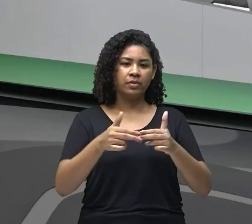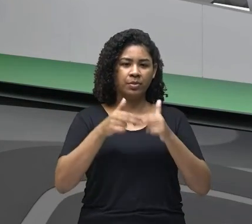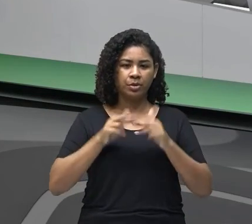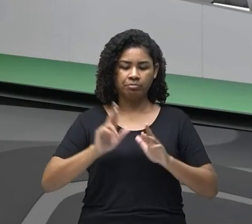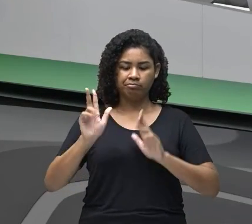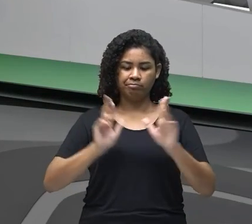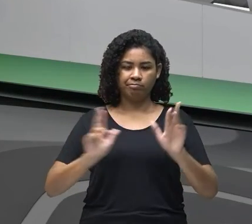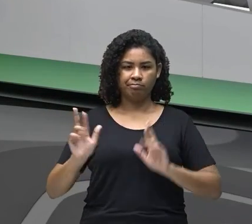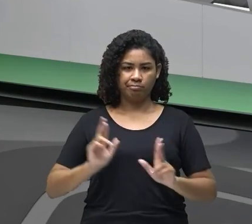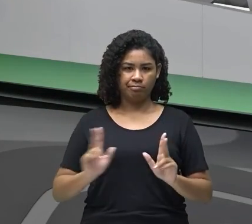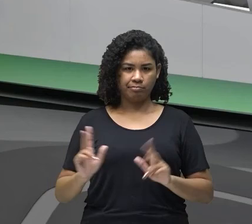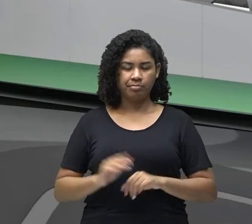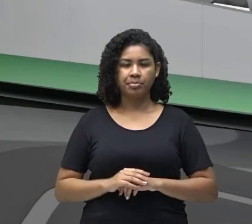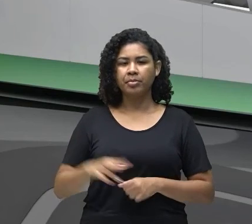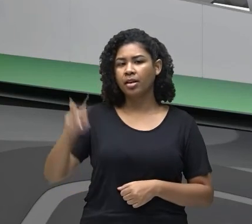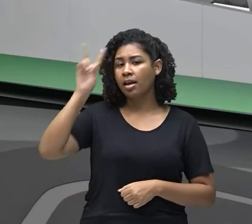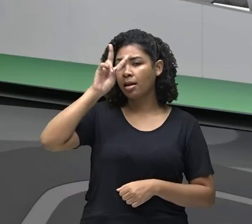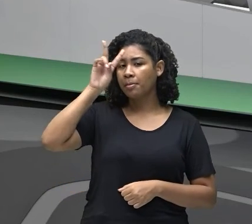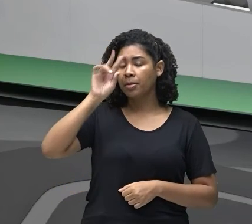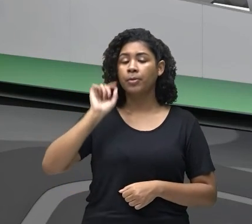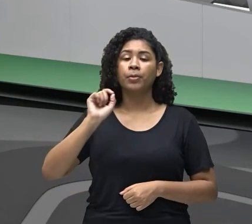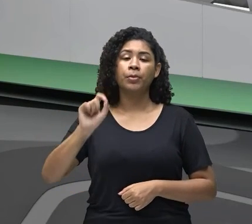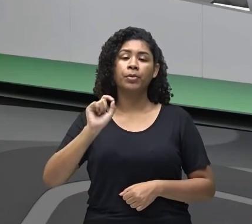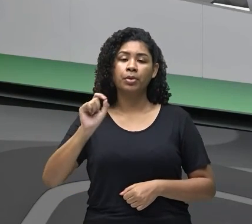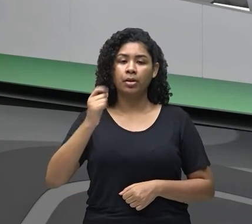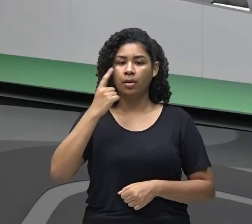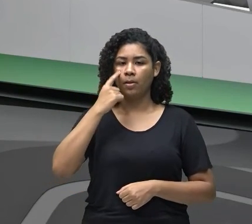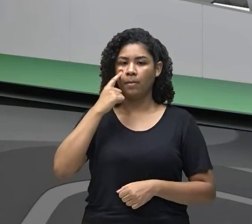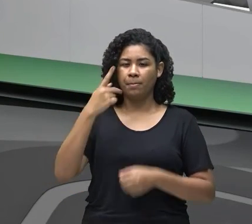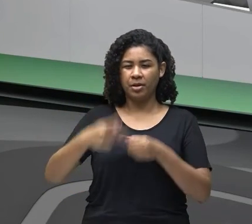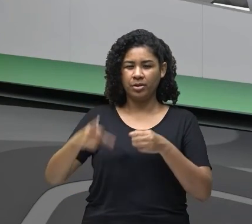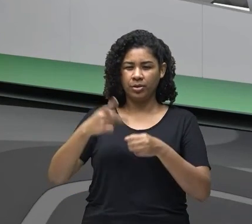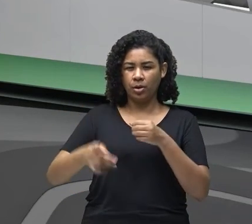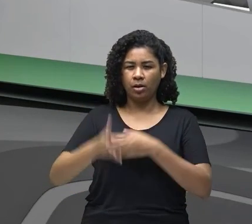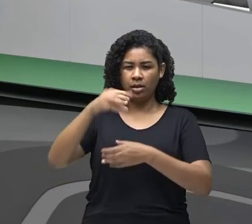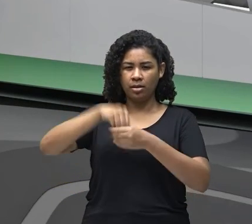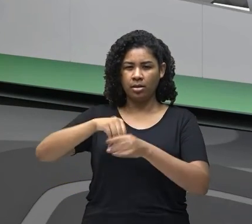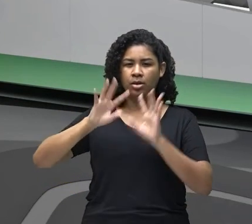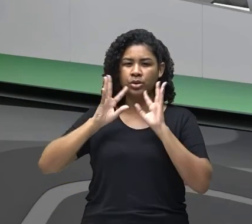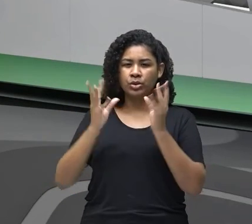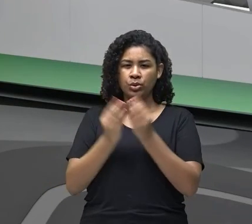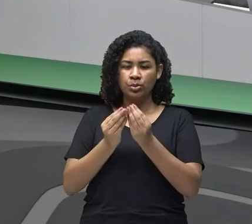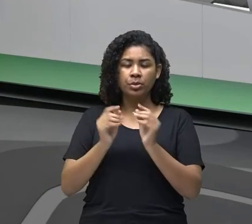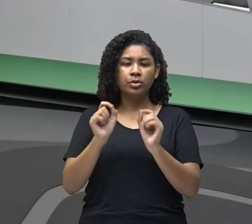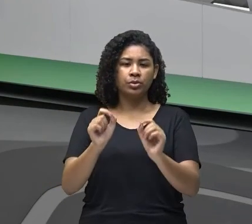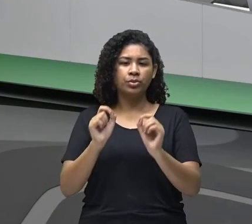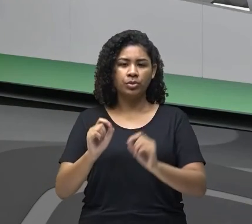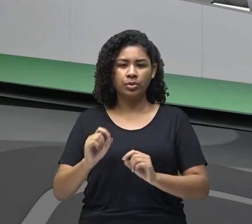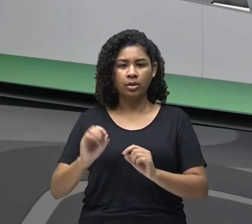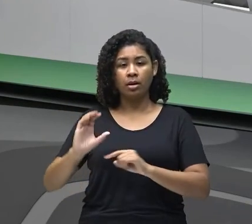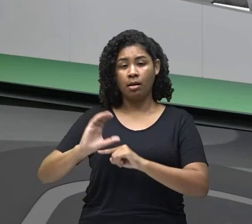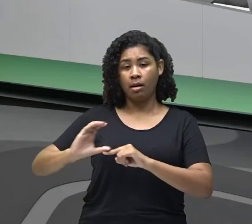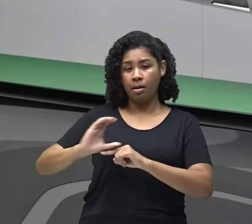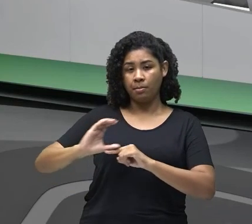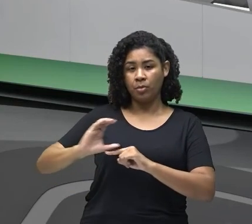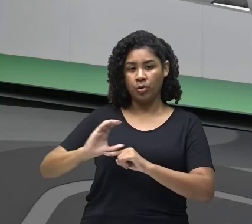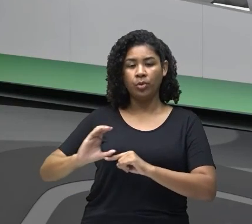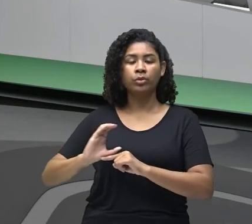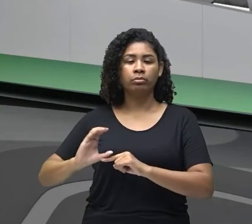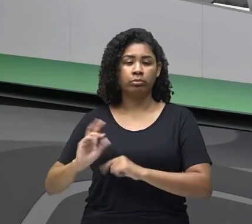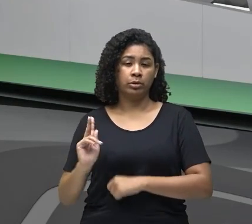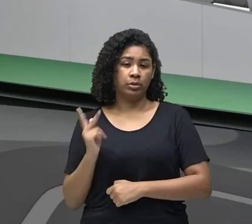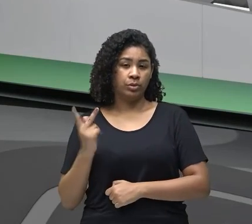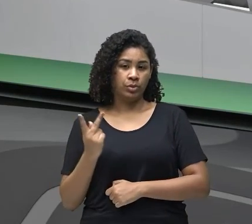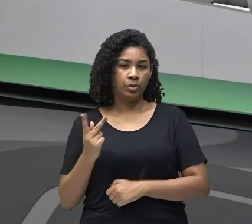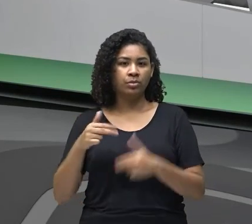Lembrando também que o petróleo tem derivados ali na sua composição de carbono e hidrogênio. Então, a